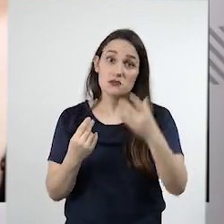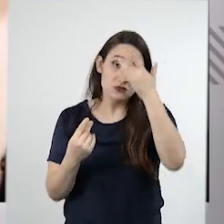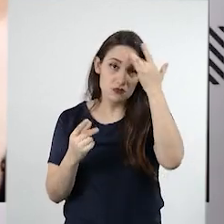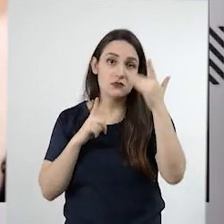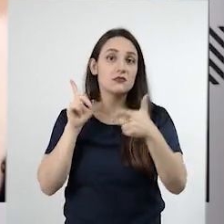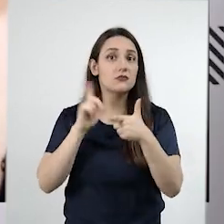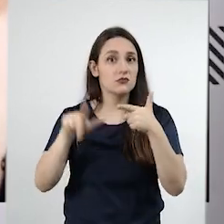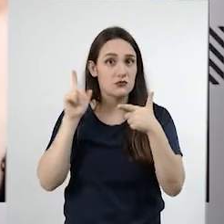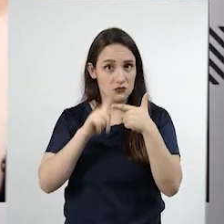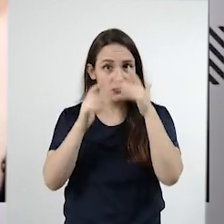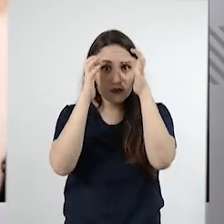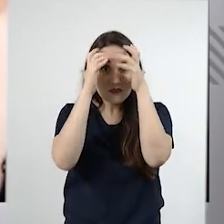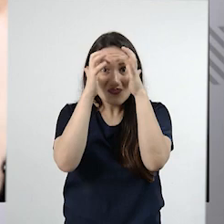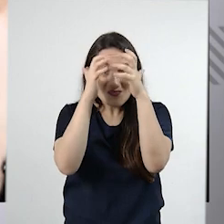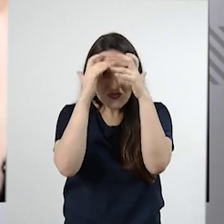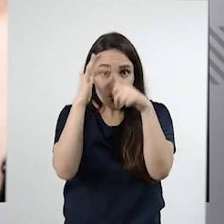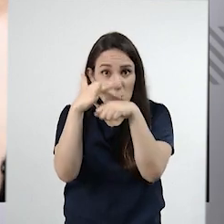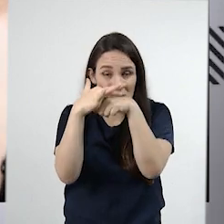psicológicos bem